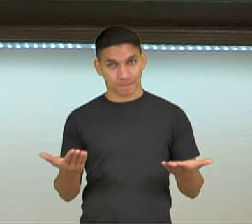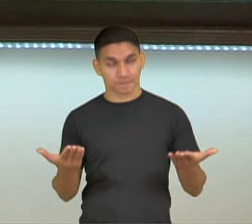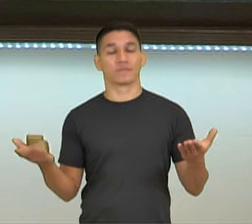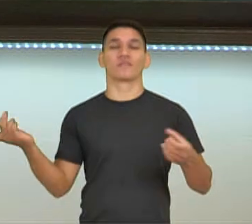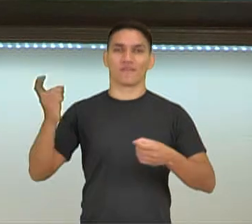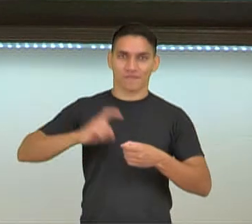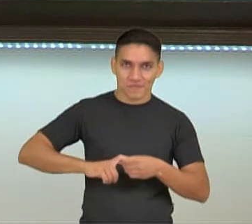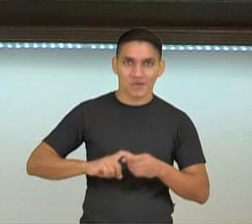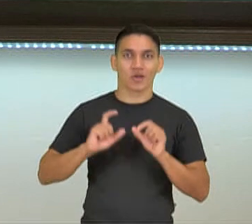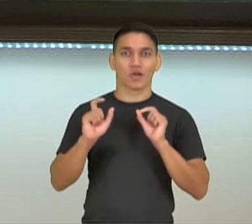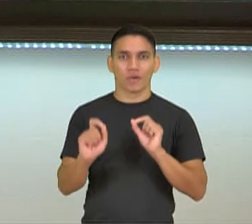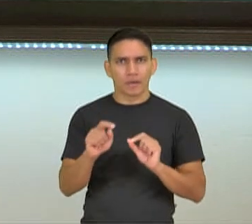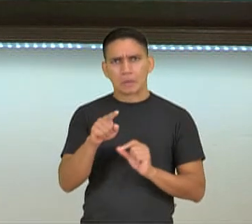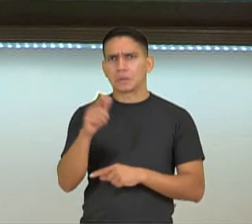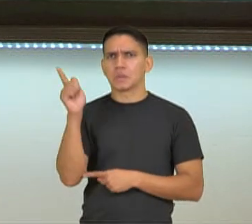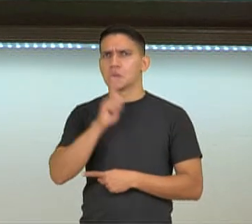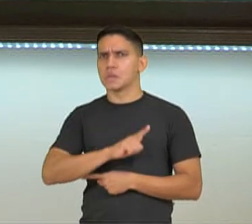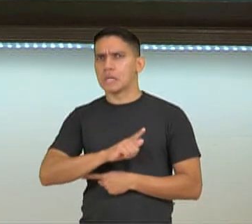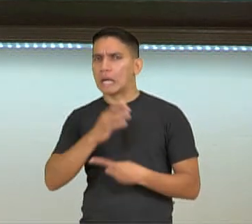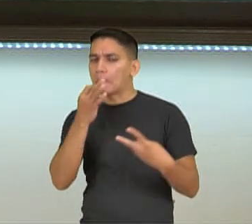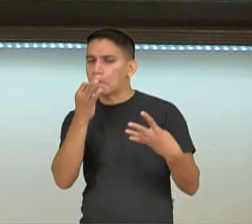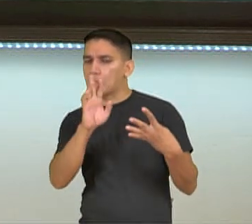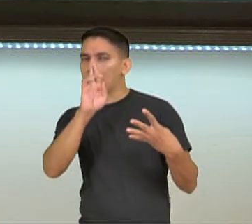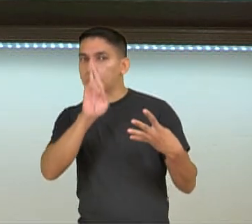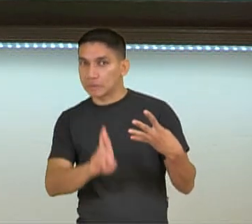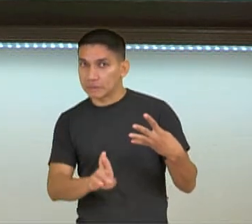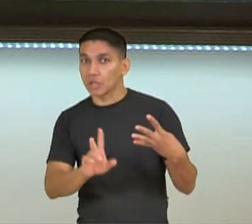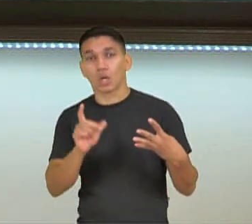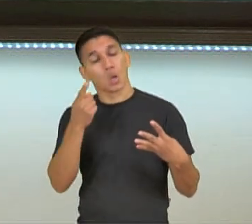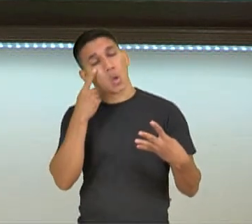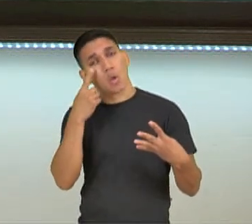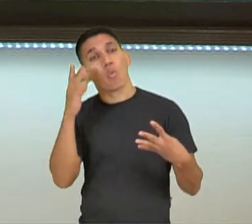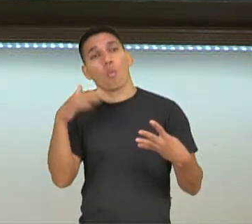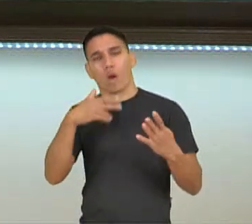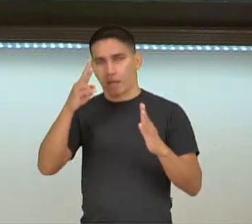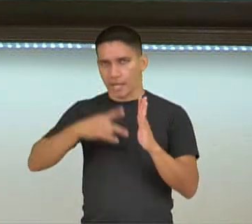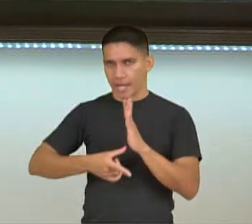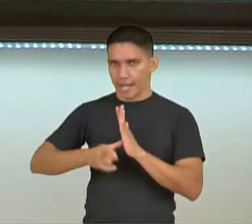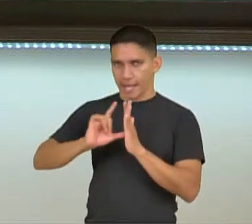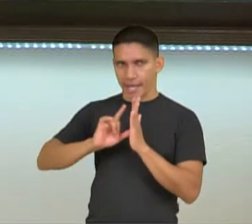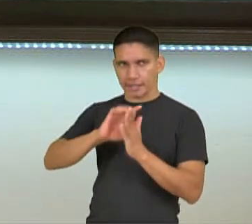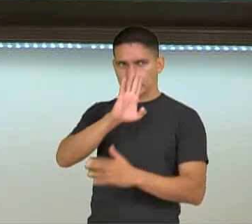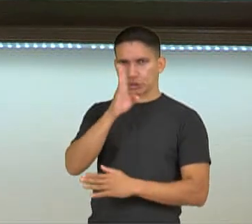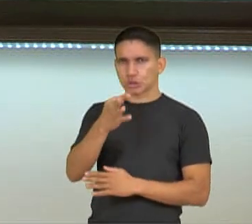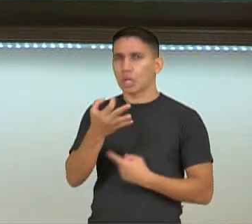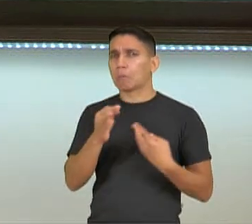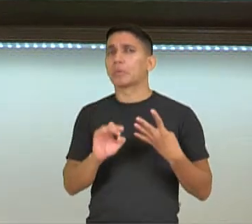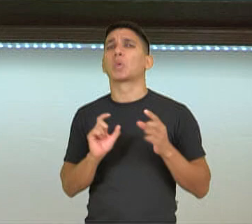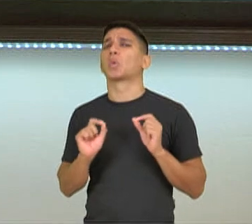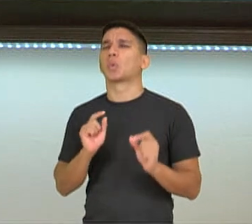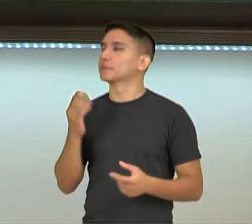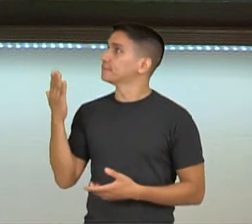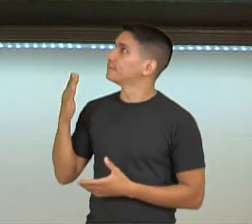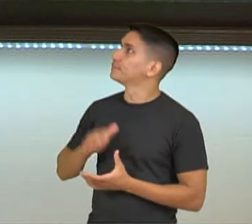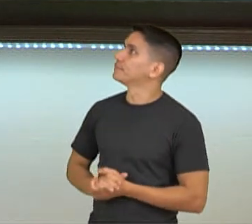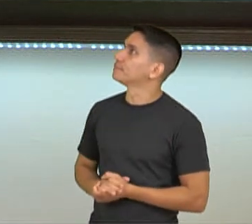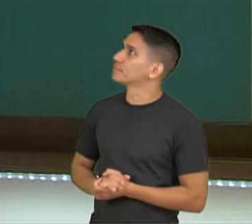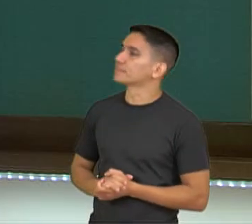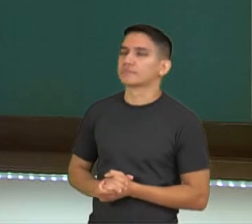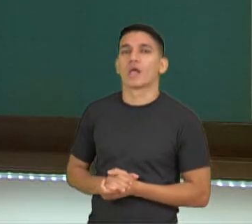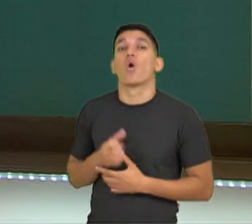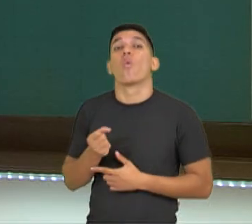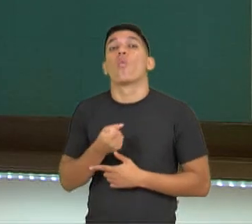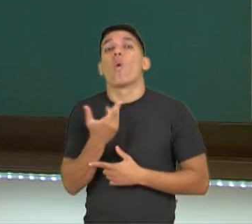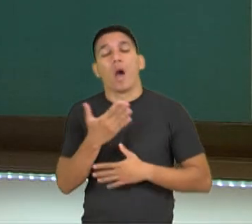Olá, estou de volta. E então, conseguiram responder? Vamos ler junto a questão antes da gente ir direto para a correção? Vamos dar uma olhadinha? Quais